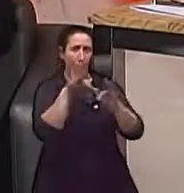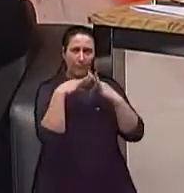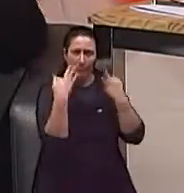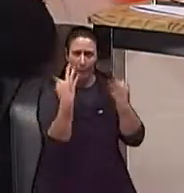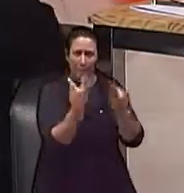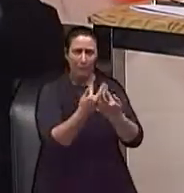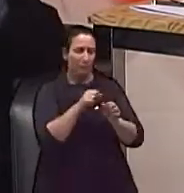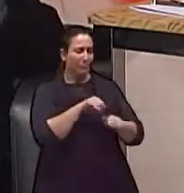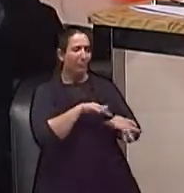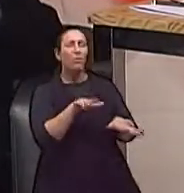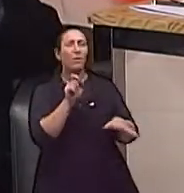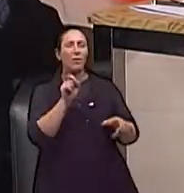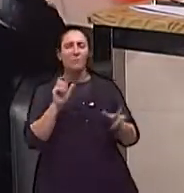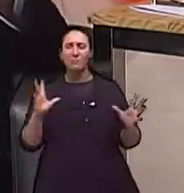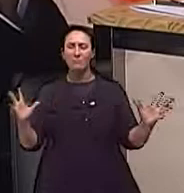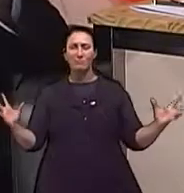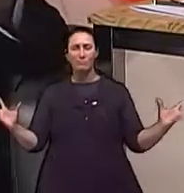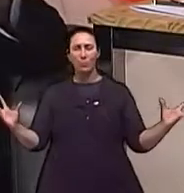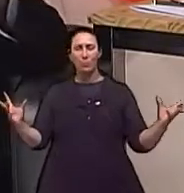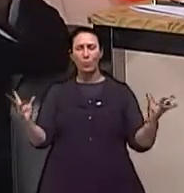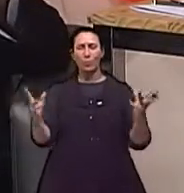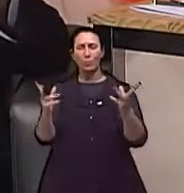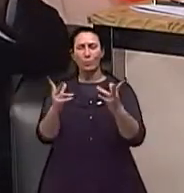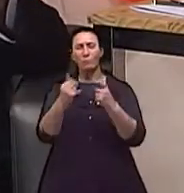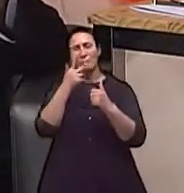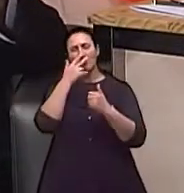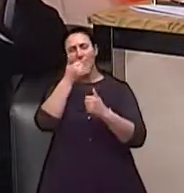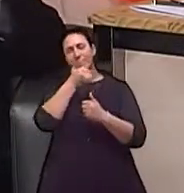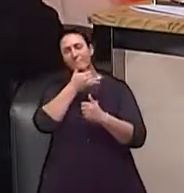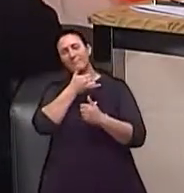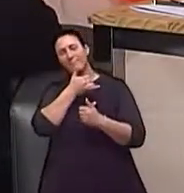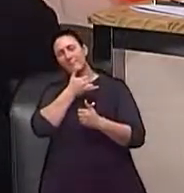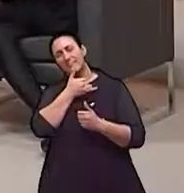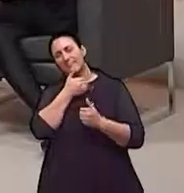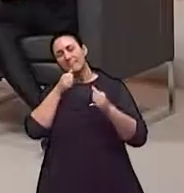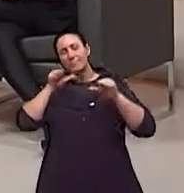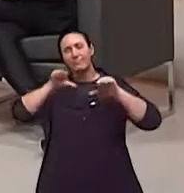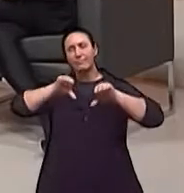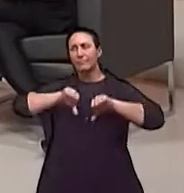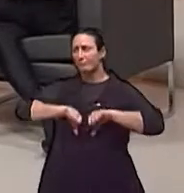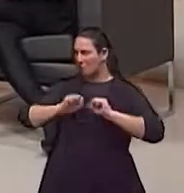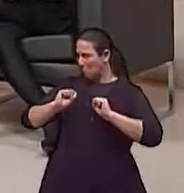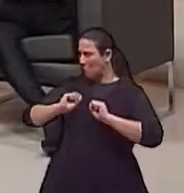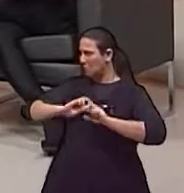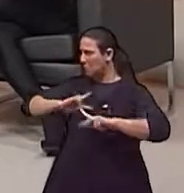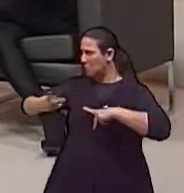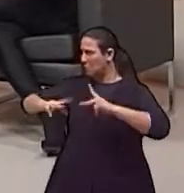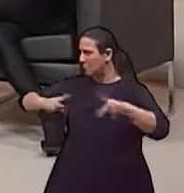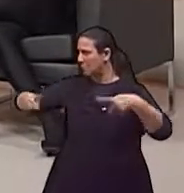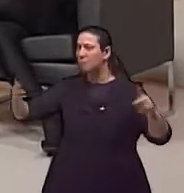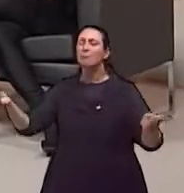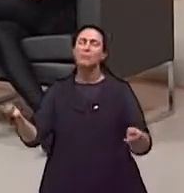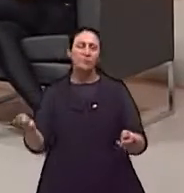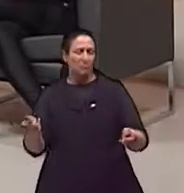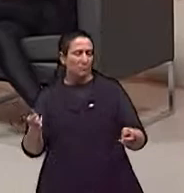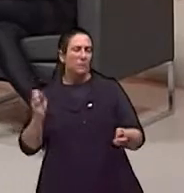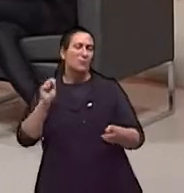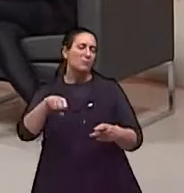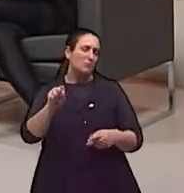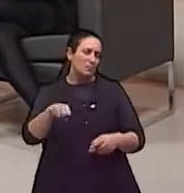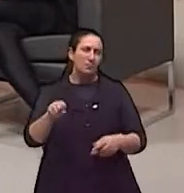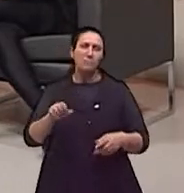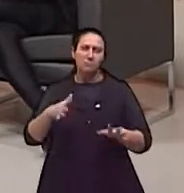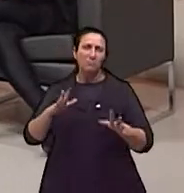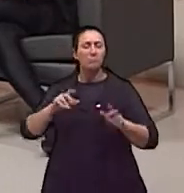vai criando aquele clima de desesperança posso chamar de contagiosa contagiosa ela é contagiosa ela se disim ela se